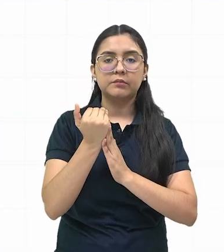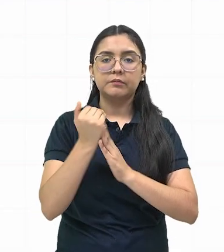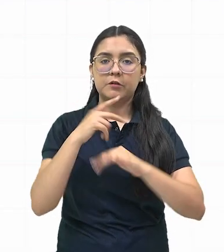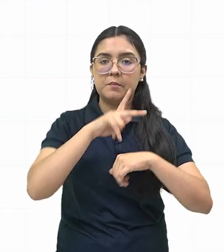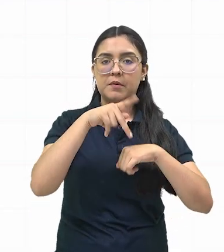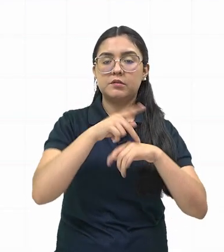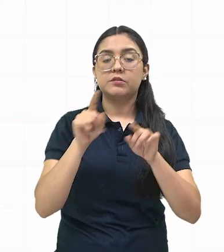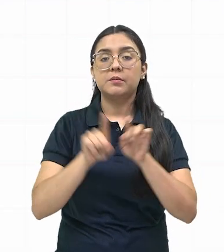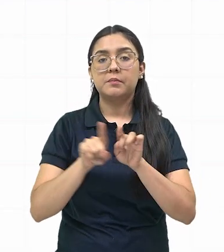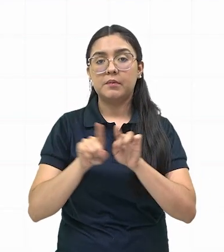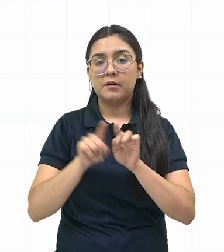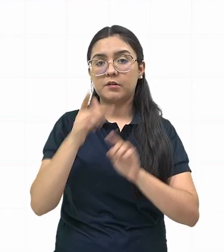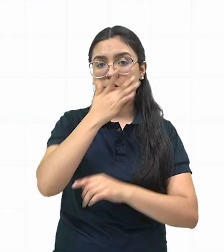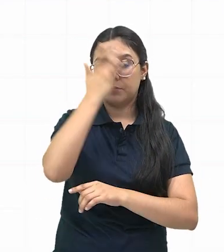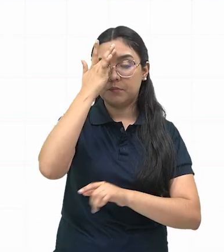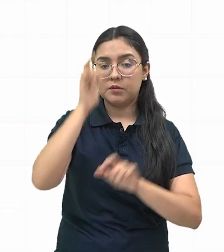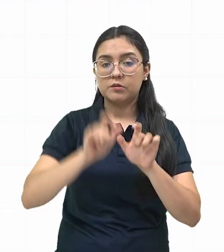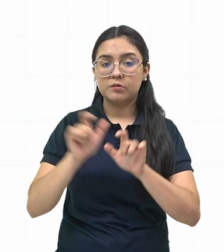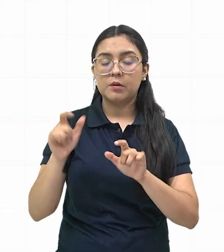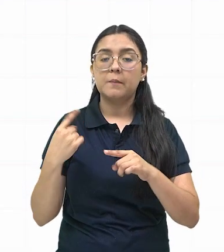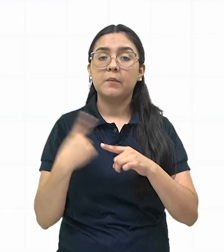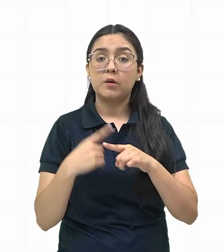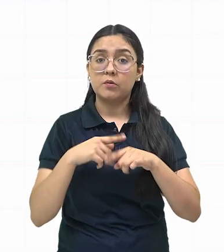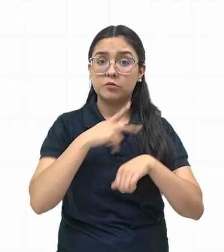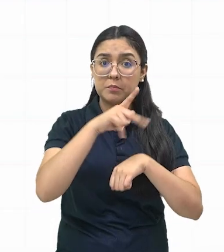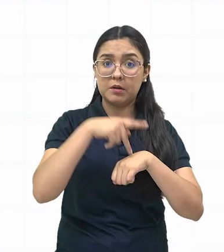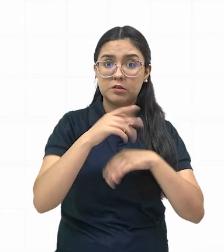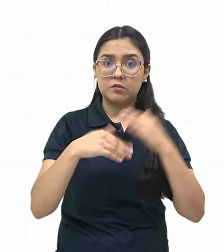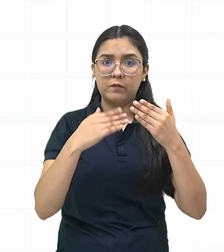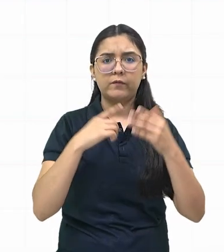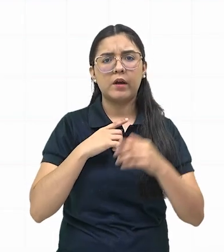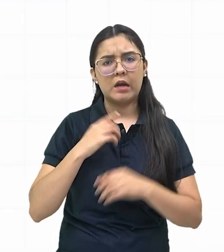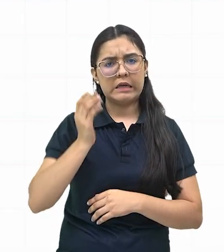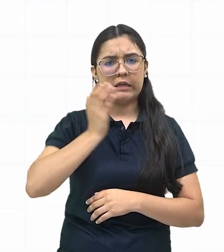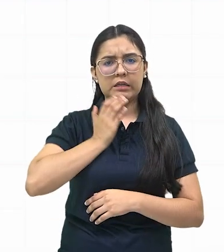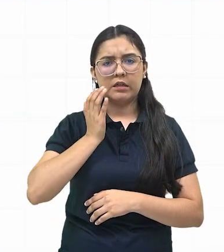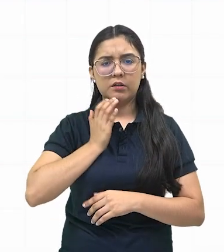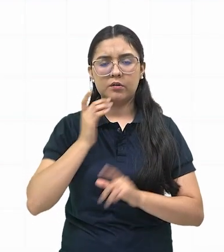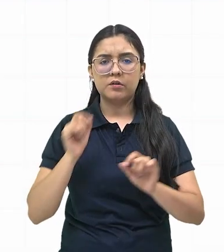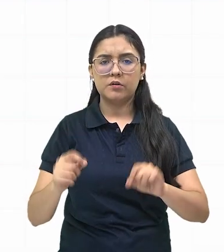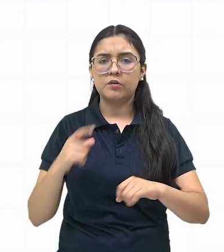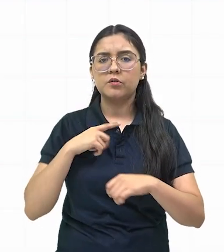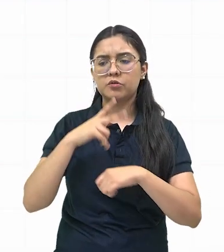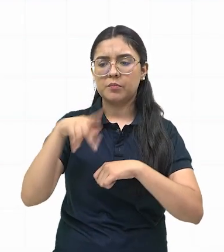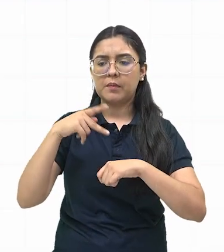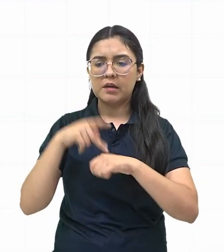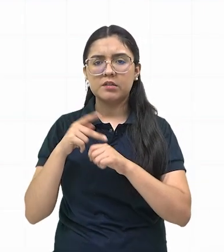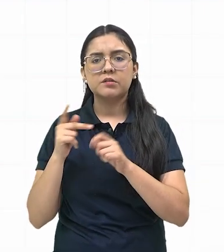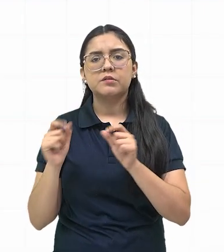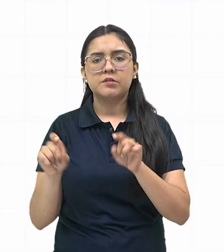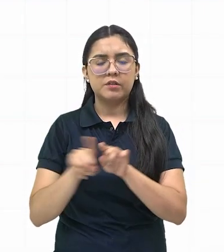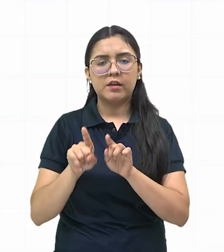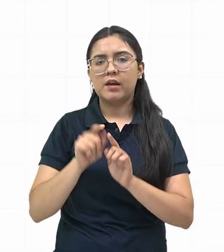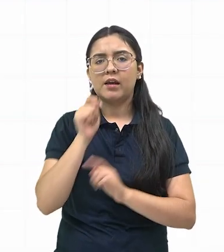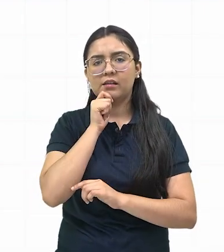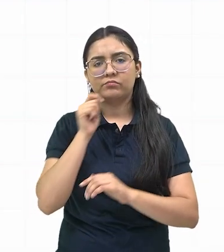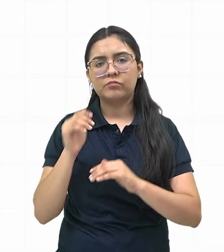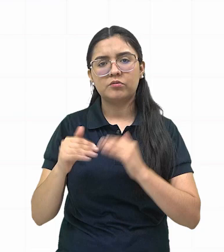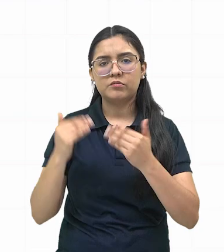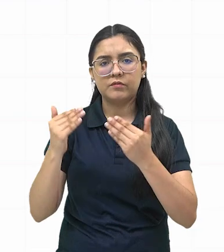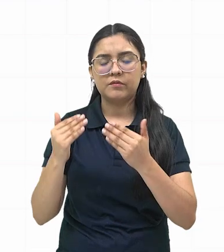também. Isso porque os países desenvolvidos, eles vão ficando cada vez mais ricos, enquanto os países mais pobres, né, subdesenvolvidos, vão